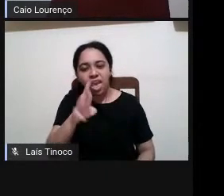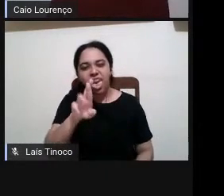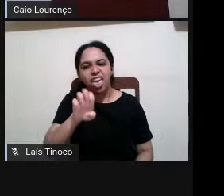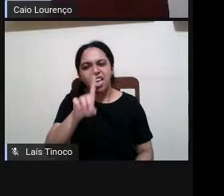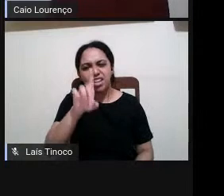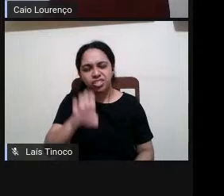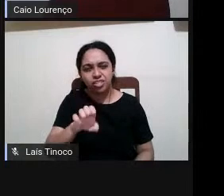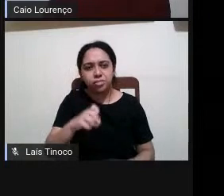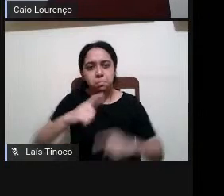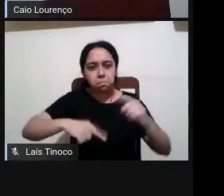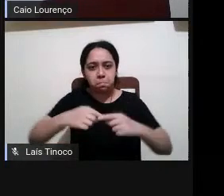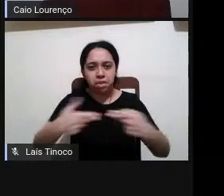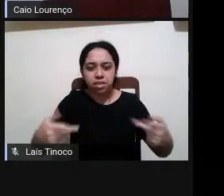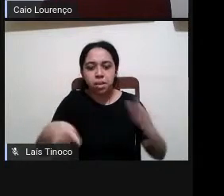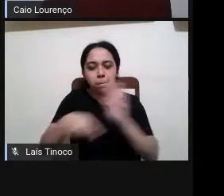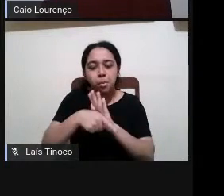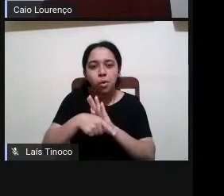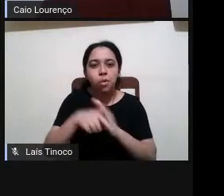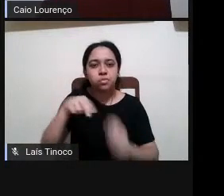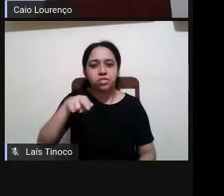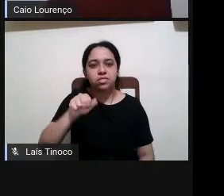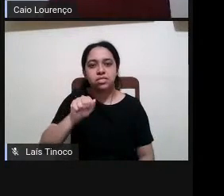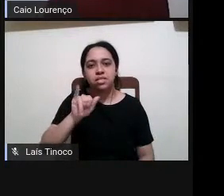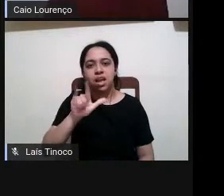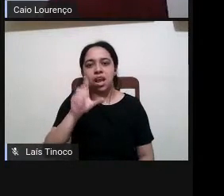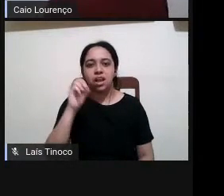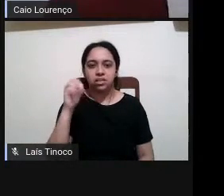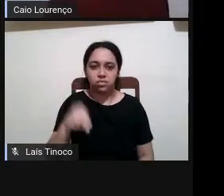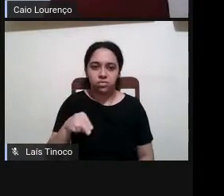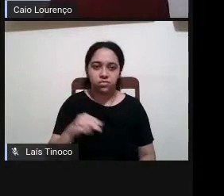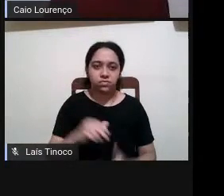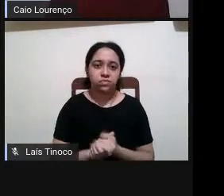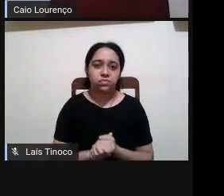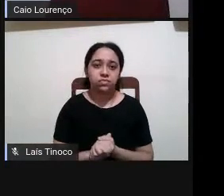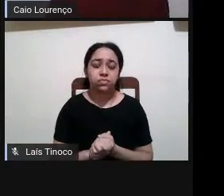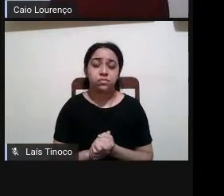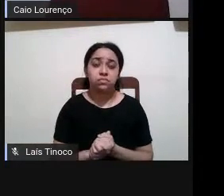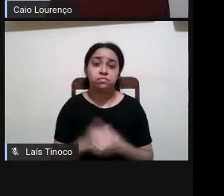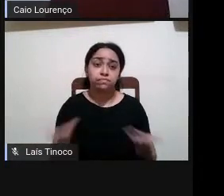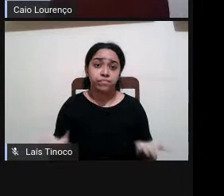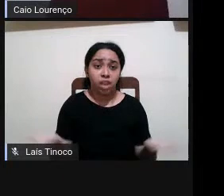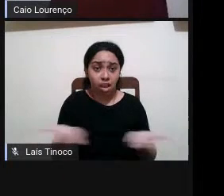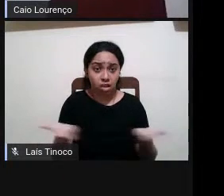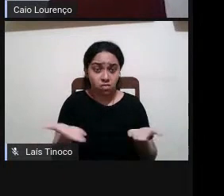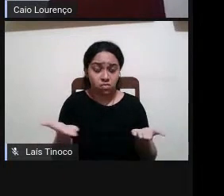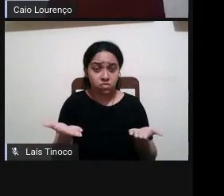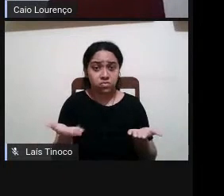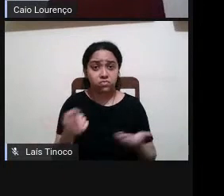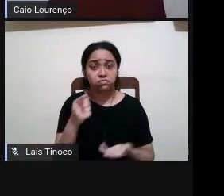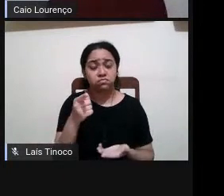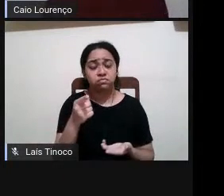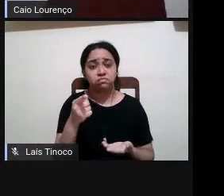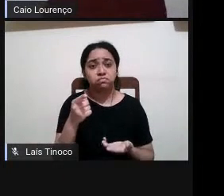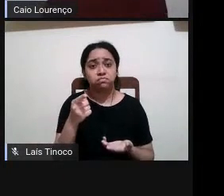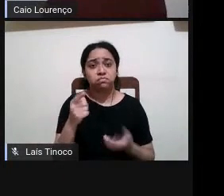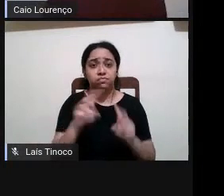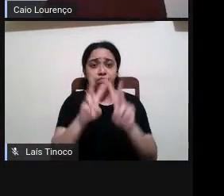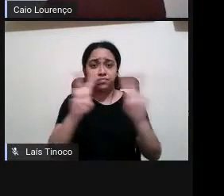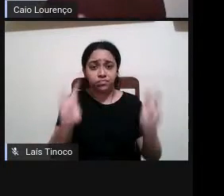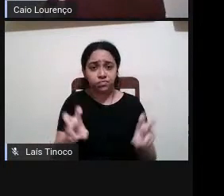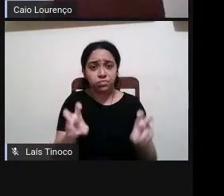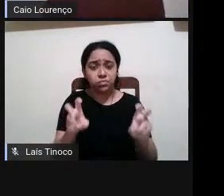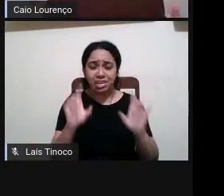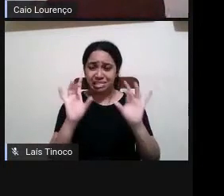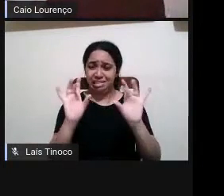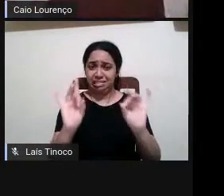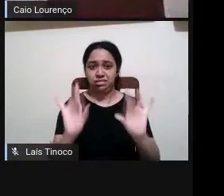a partir de nylon também. E a gente entra num aspecto muito específico,